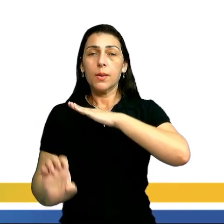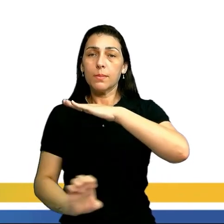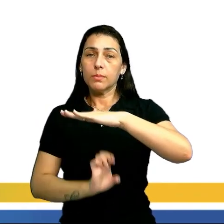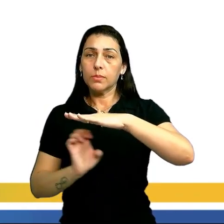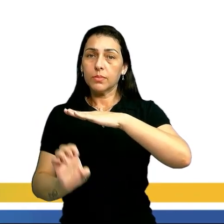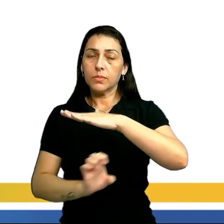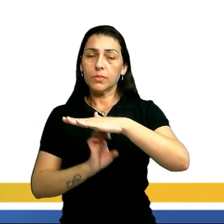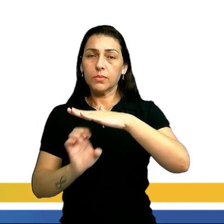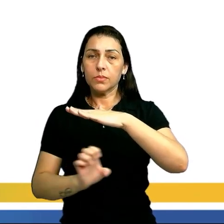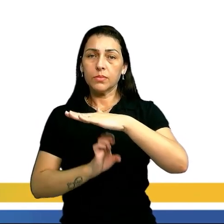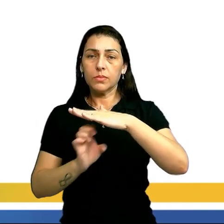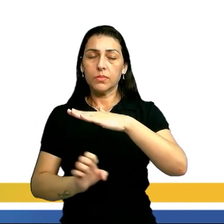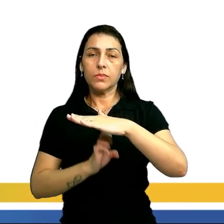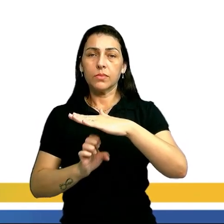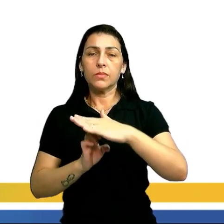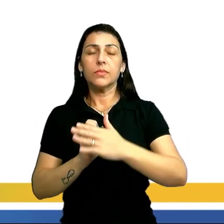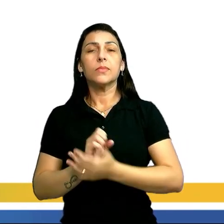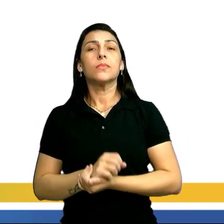para que